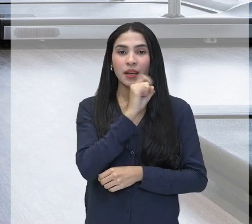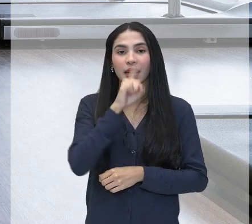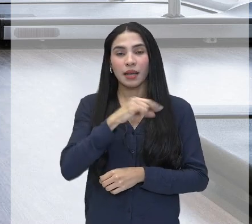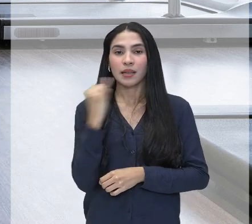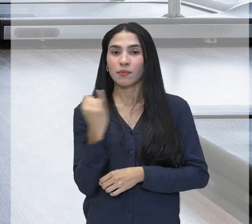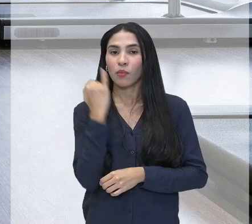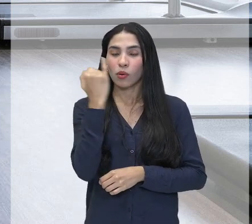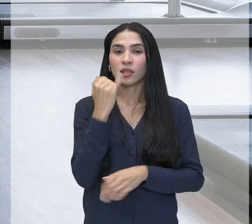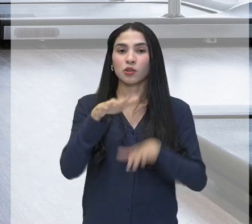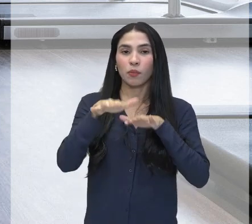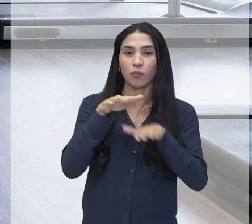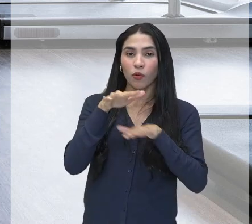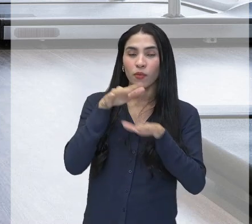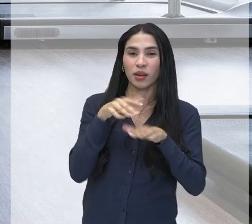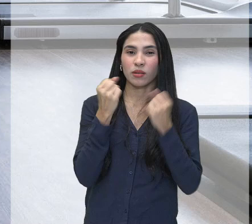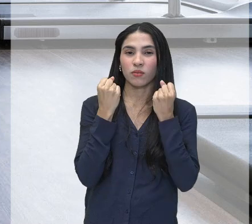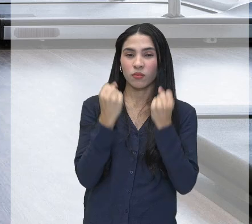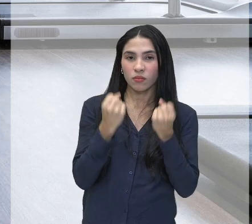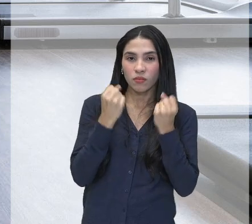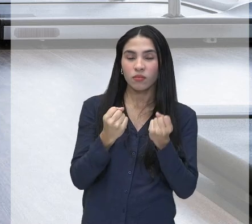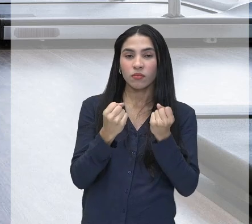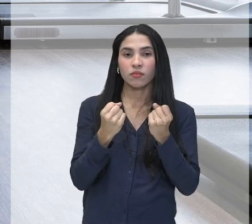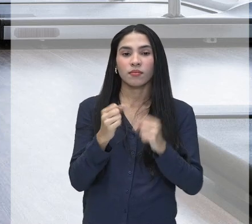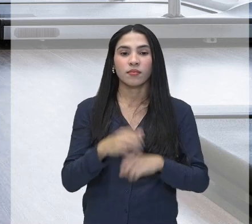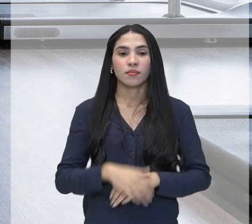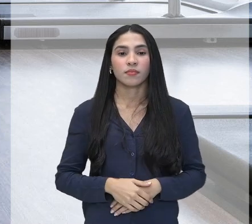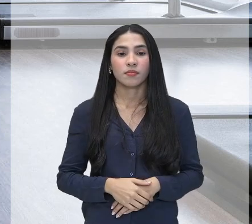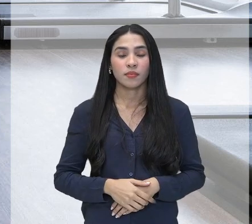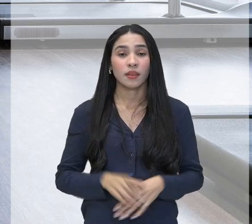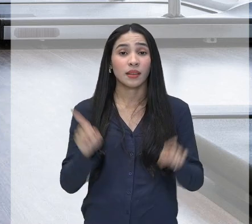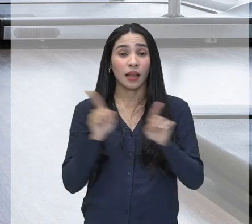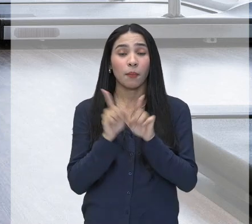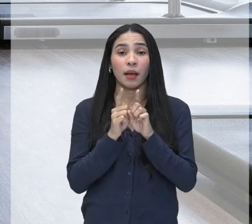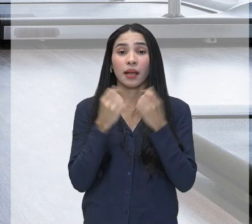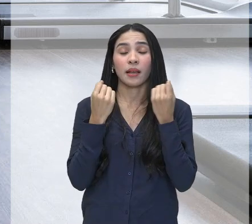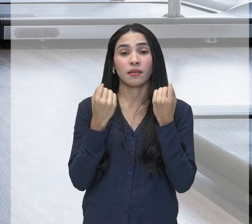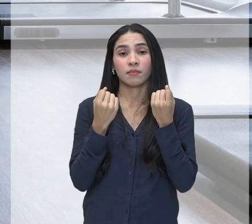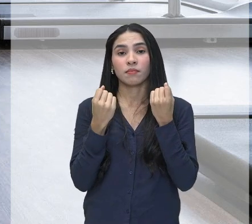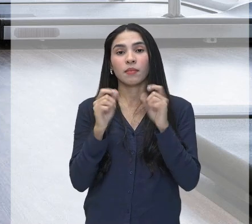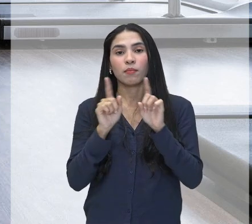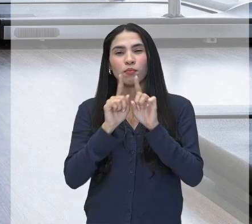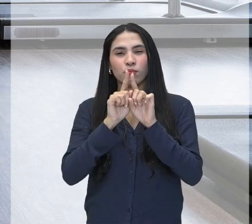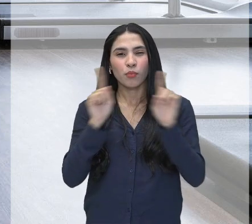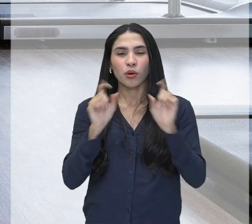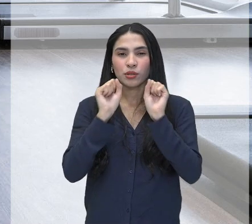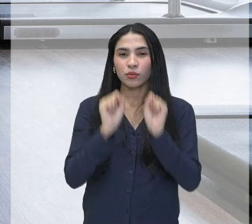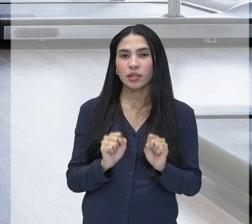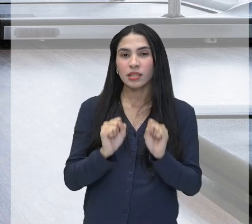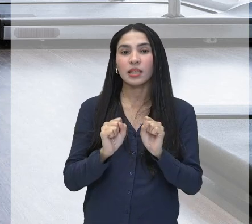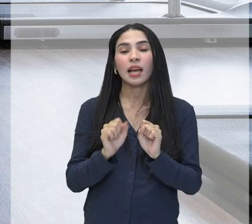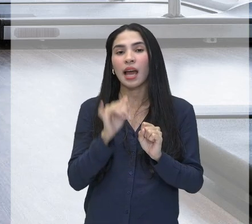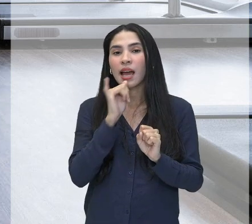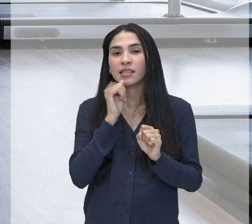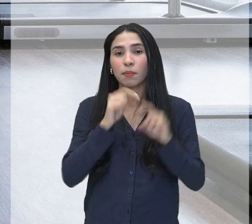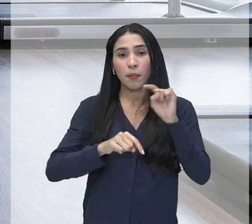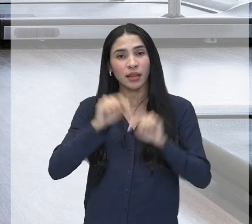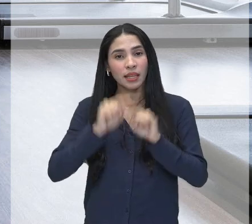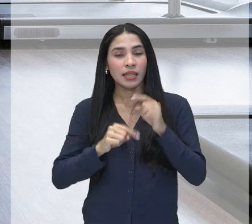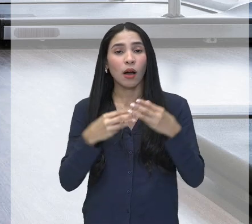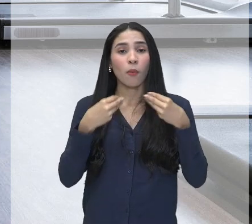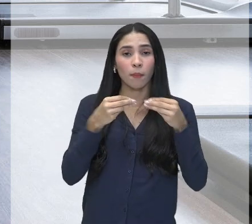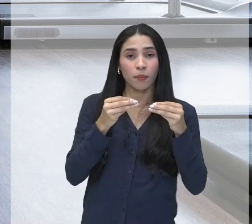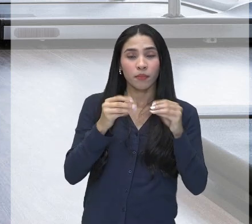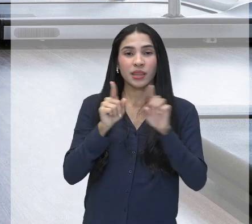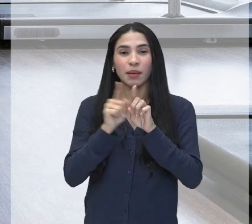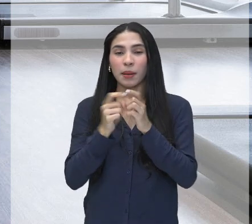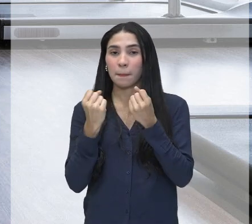ali para movimentos de potência e explosão. E esse treino ele acontece com cargas leves e moderadas, com foco em